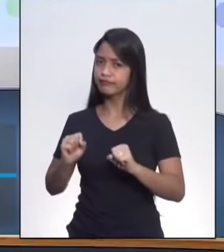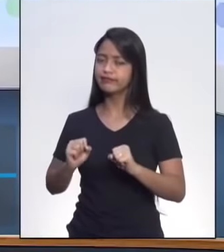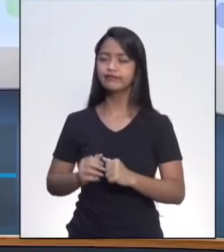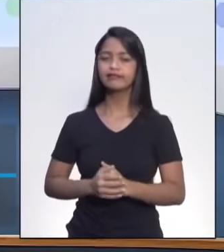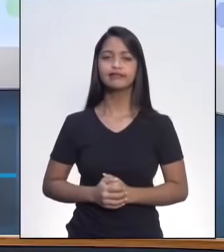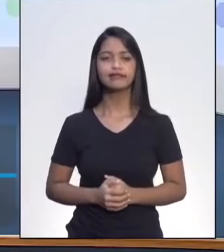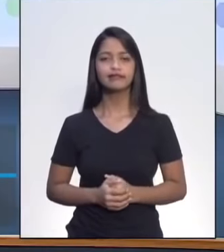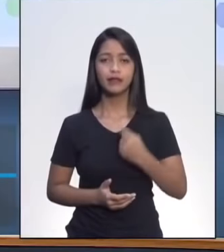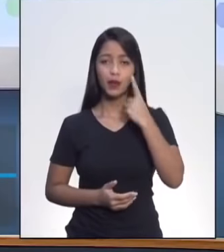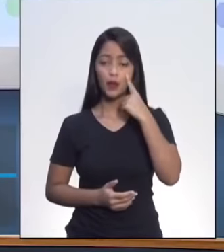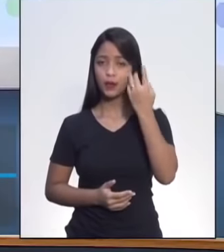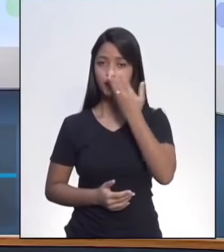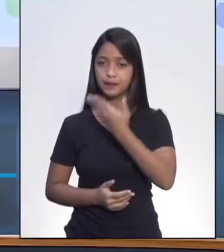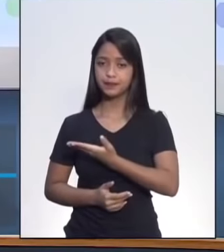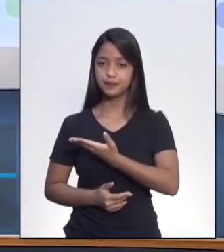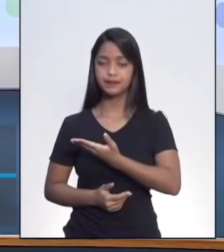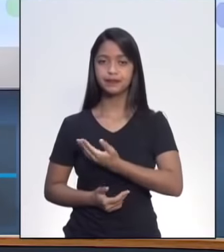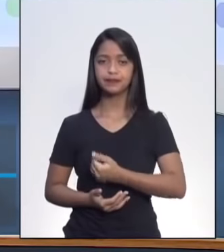ok.